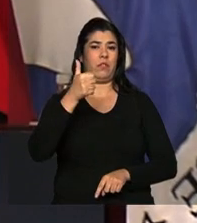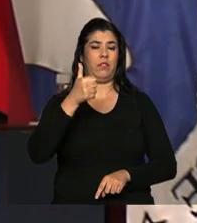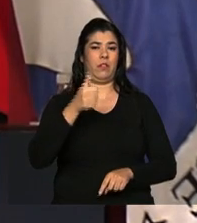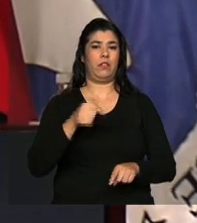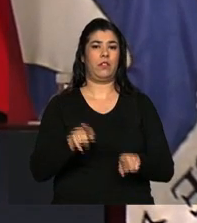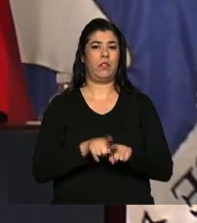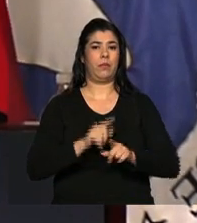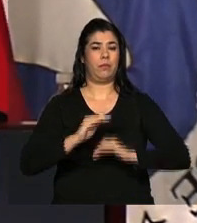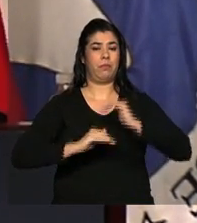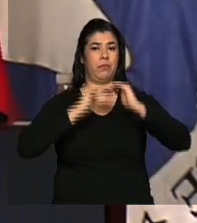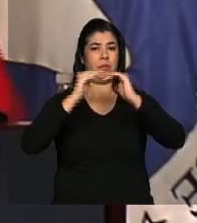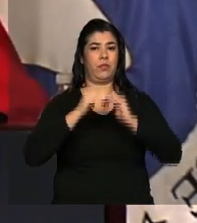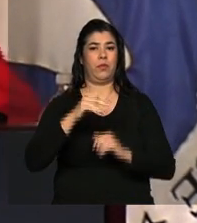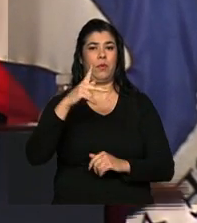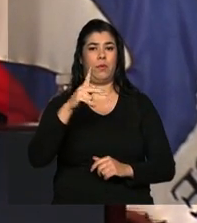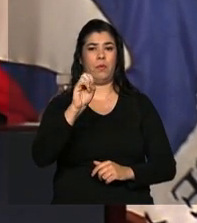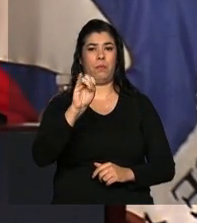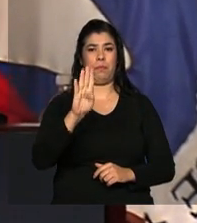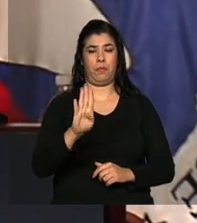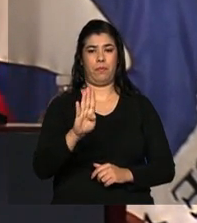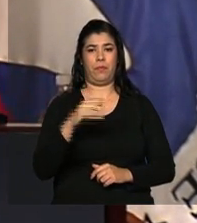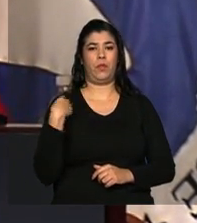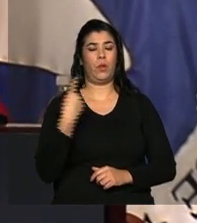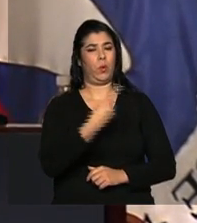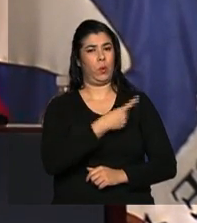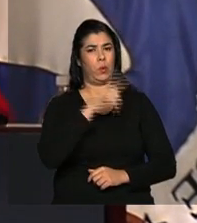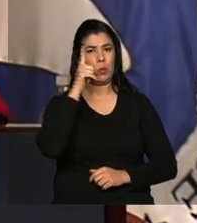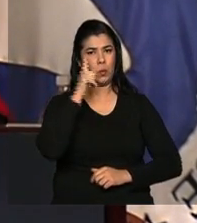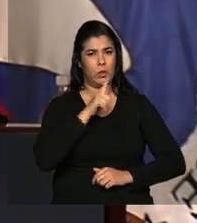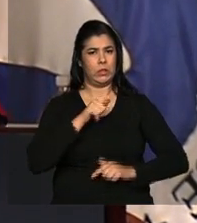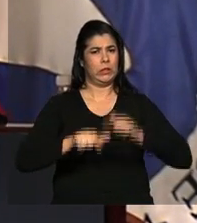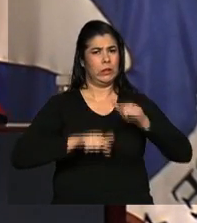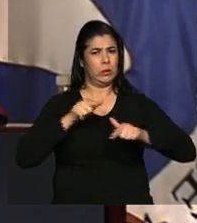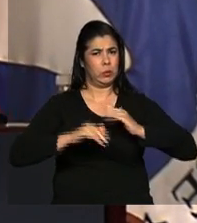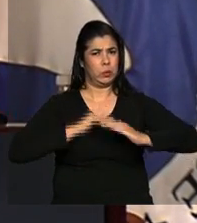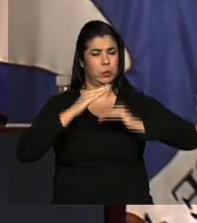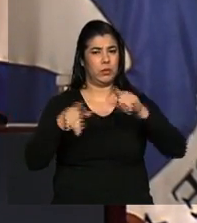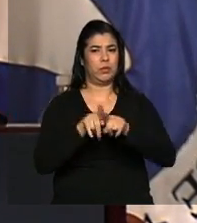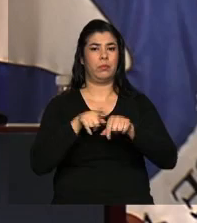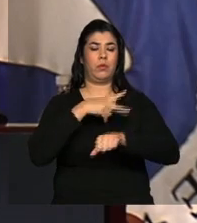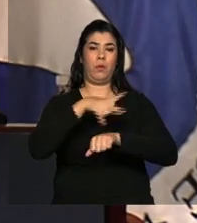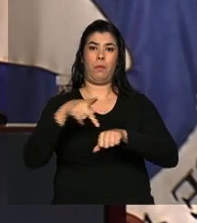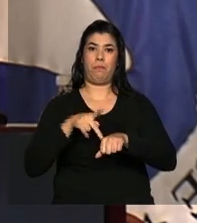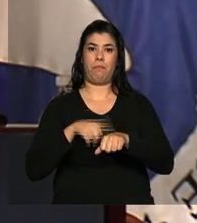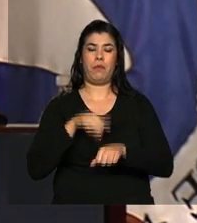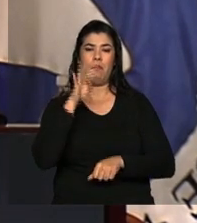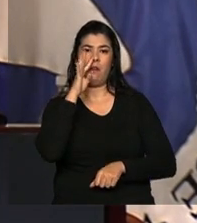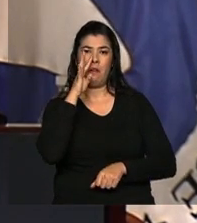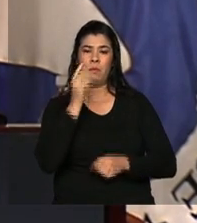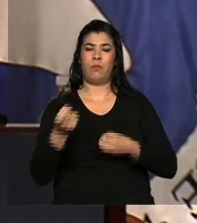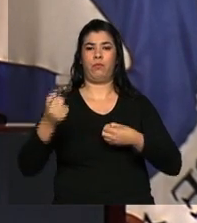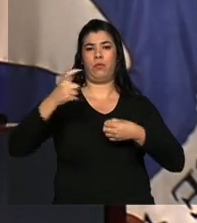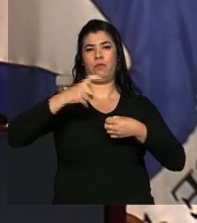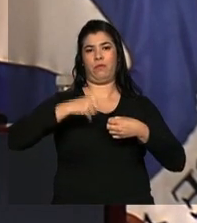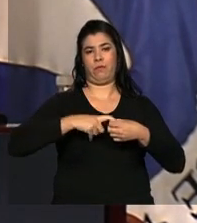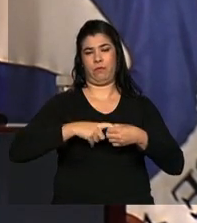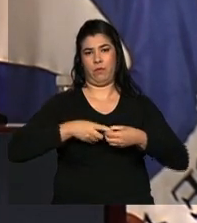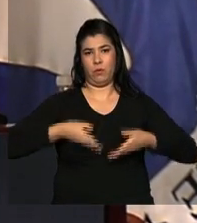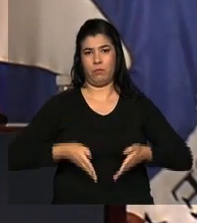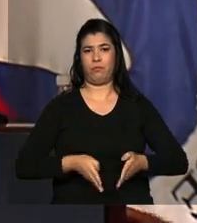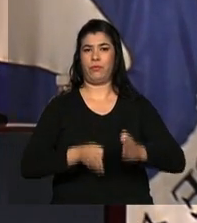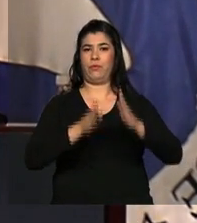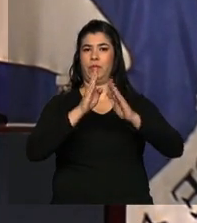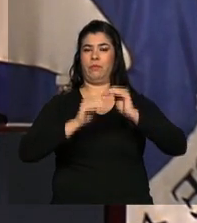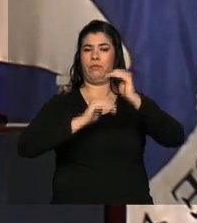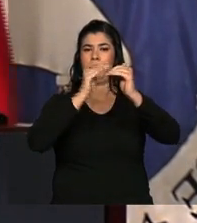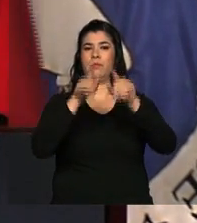PIB. Temos, sim, trabalhado muito para que o país se mantenha atraente e volte para o caminho do